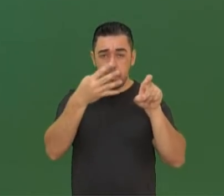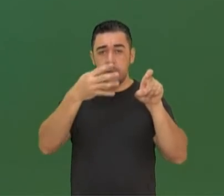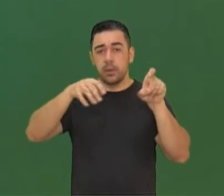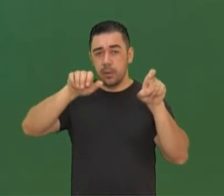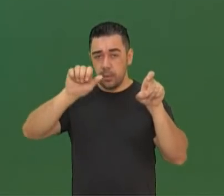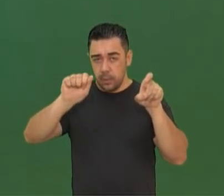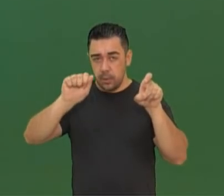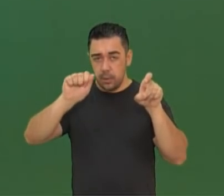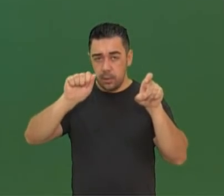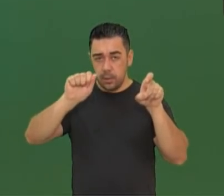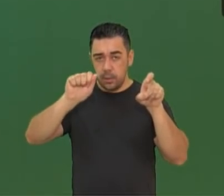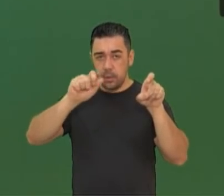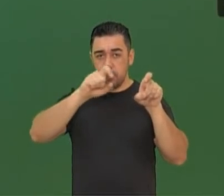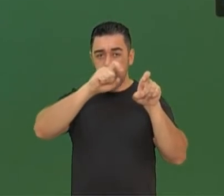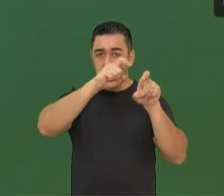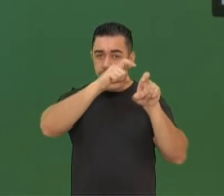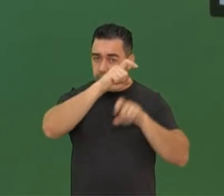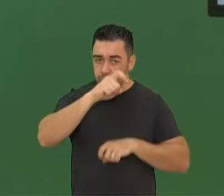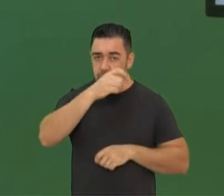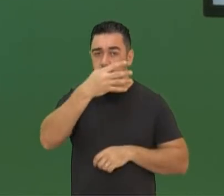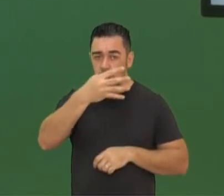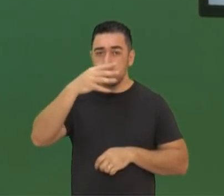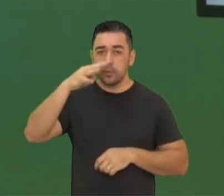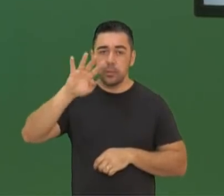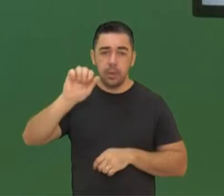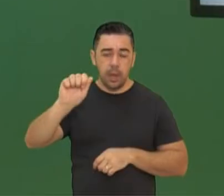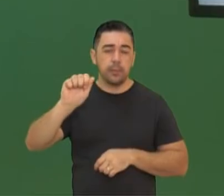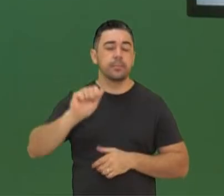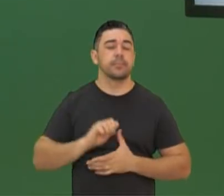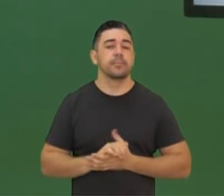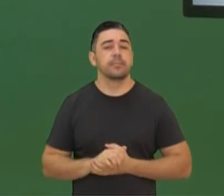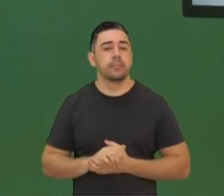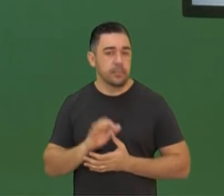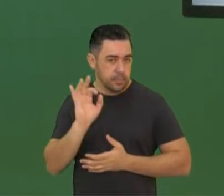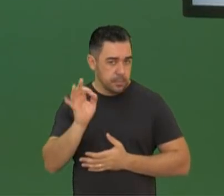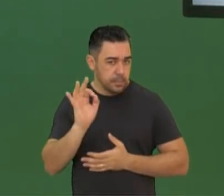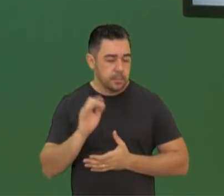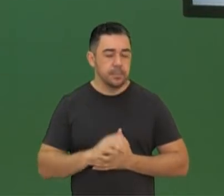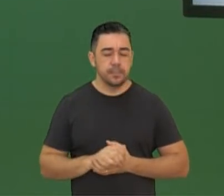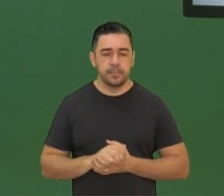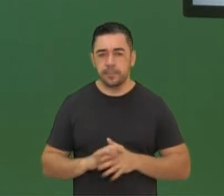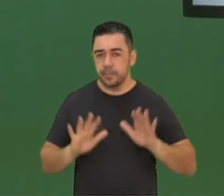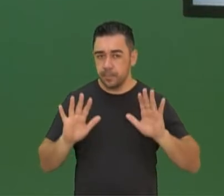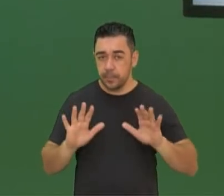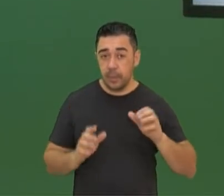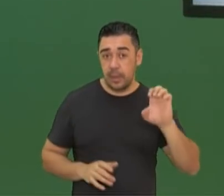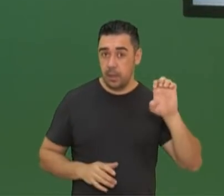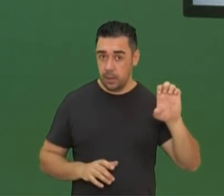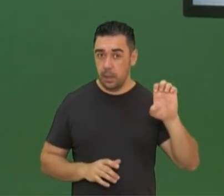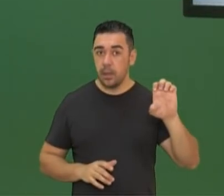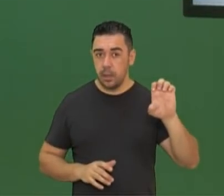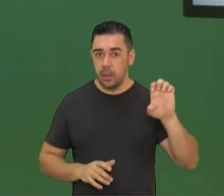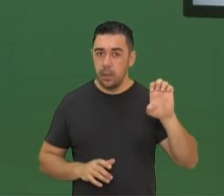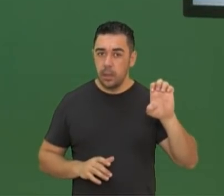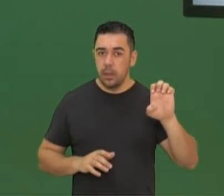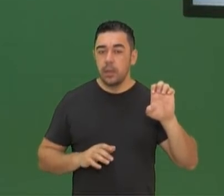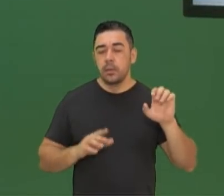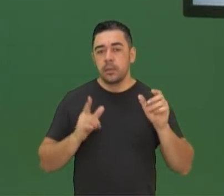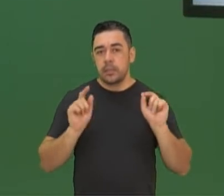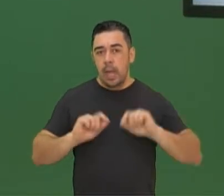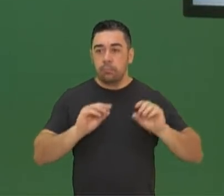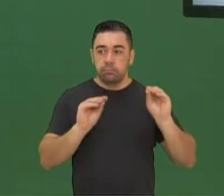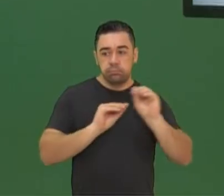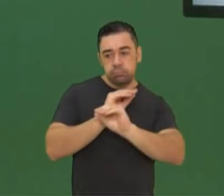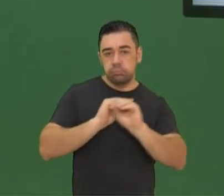dessa equação é o quê? X igual a 4a. Tudo bem? Agora a letra E, que é o caso que dá um pouquinho mais de